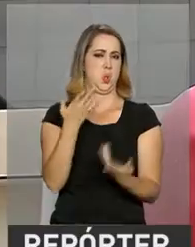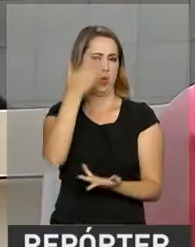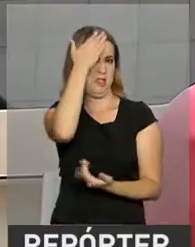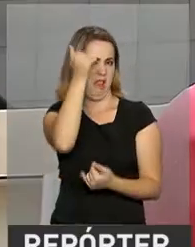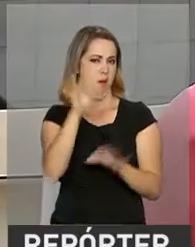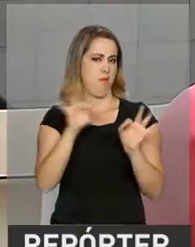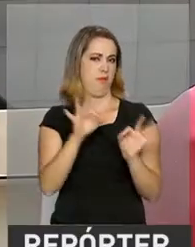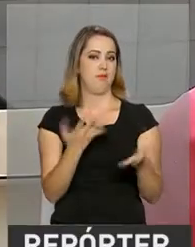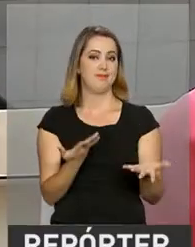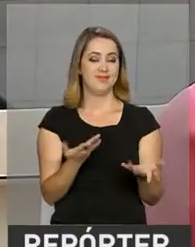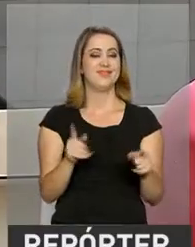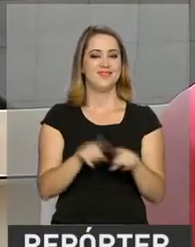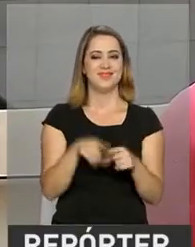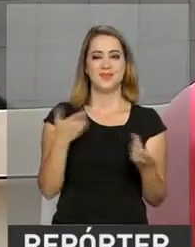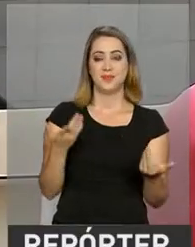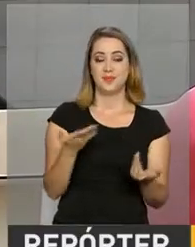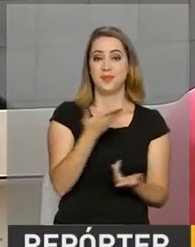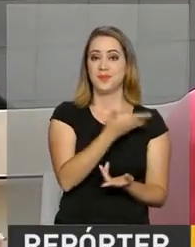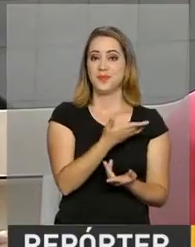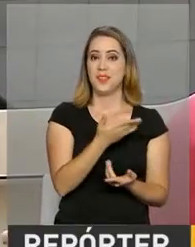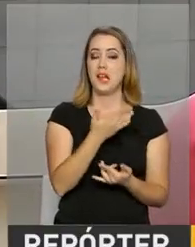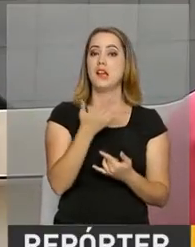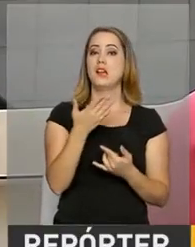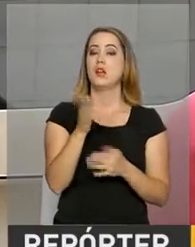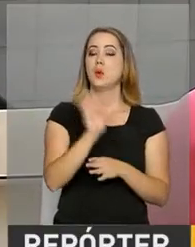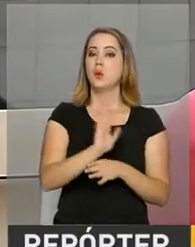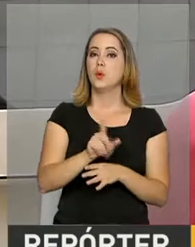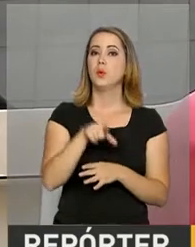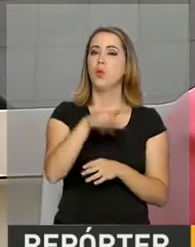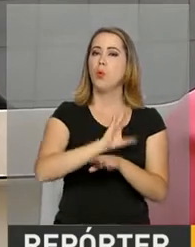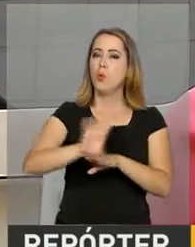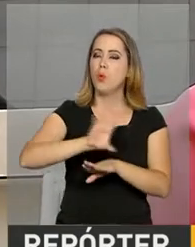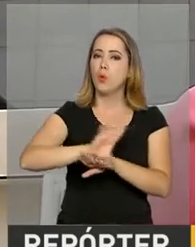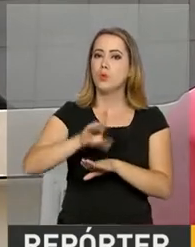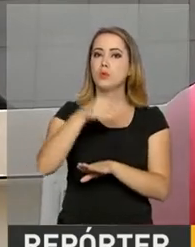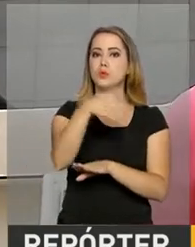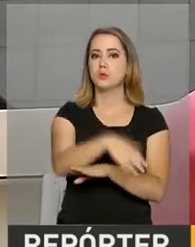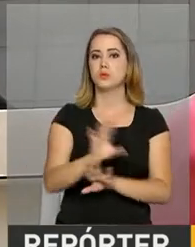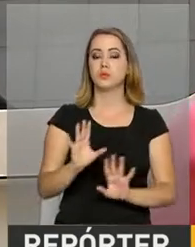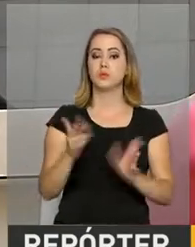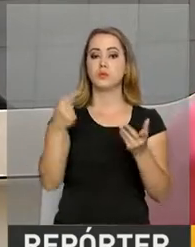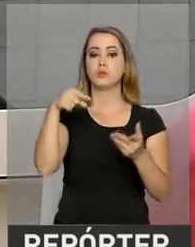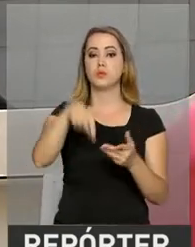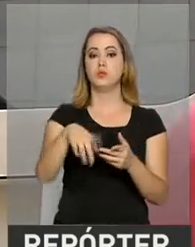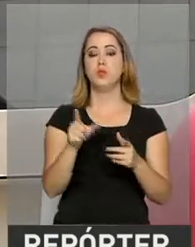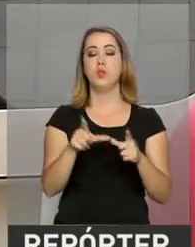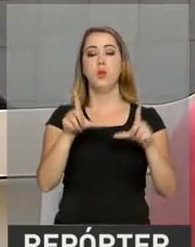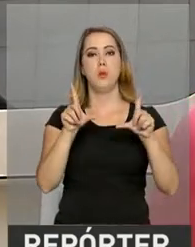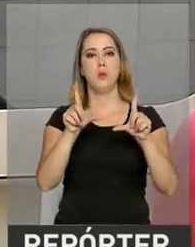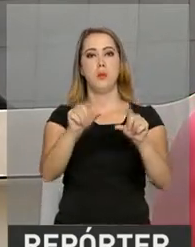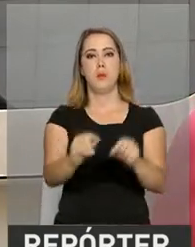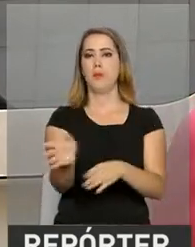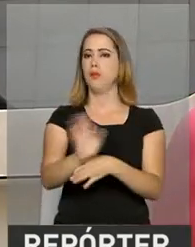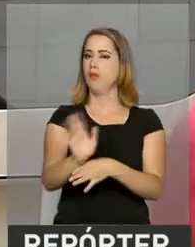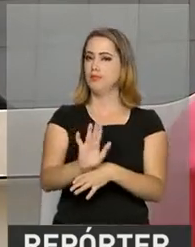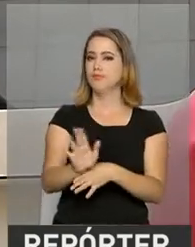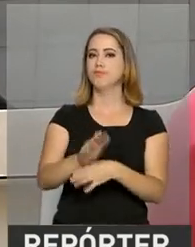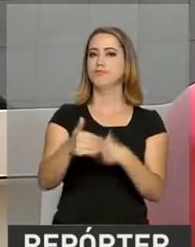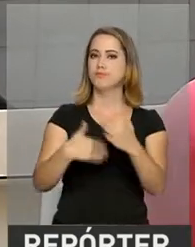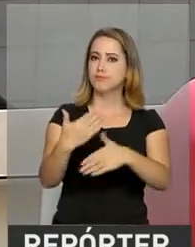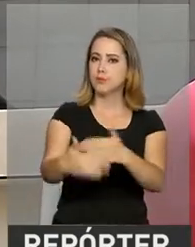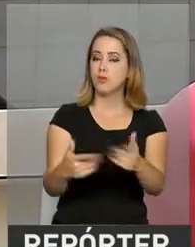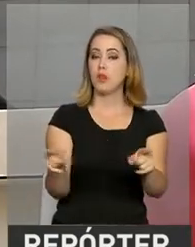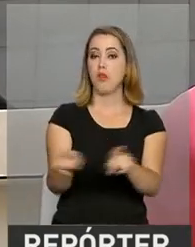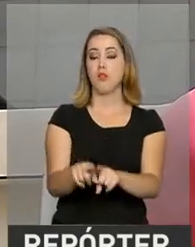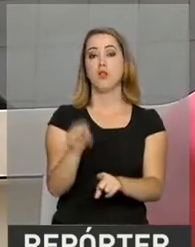A oficina faz parte da programação do Festival Internacional Pequeno Cineasta Itinerante. Esse festival é uma